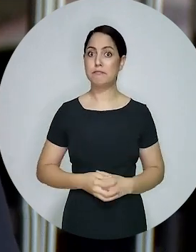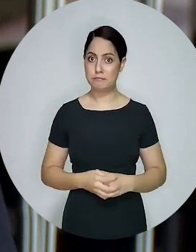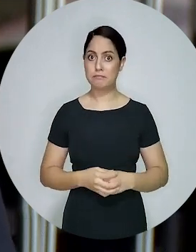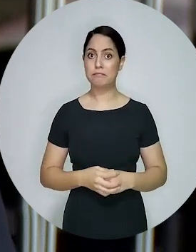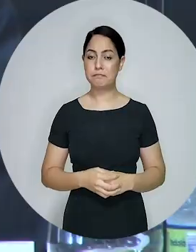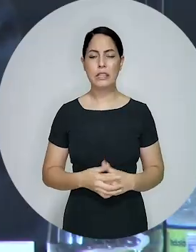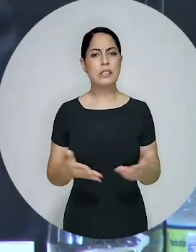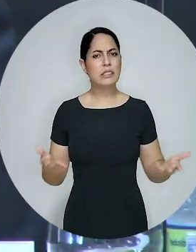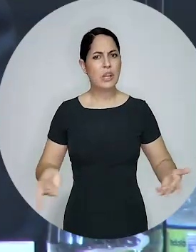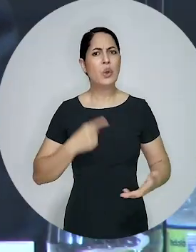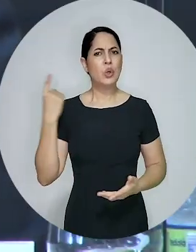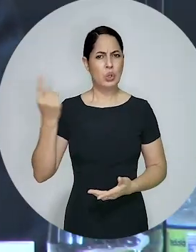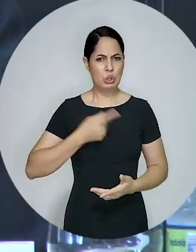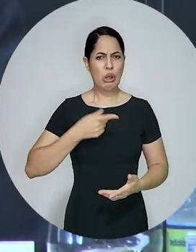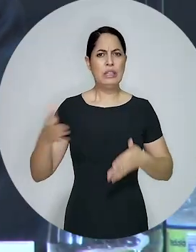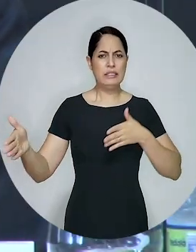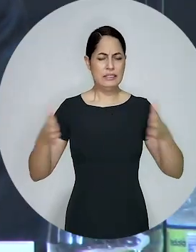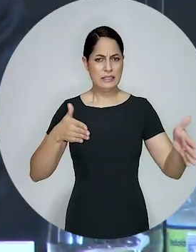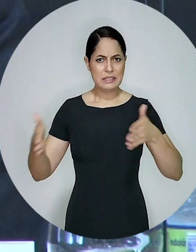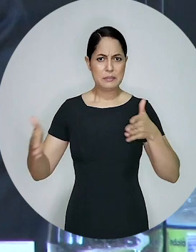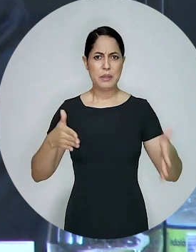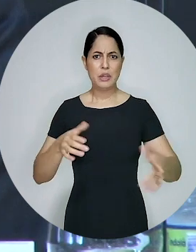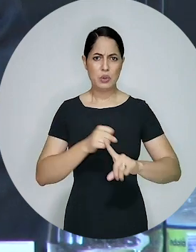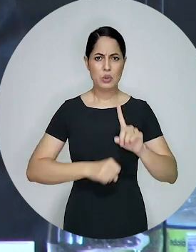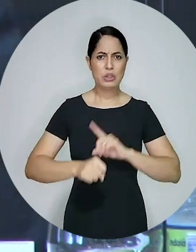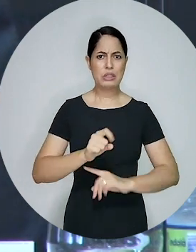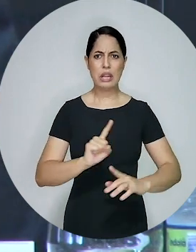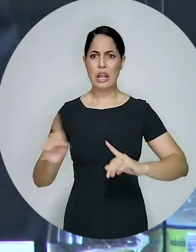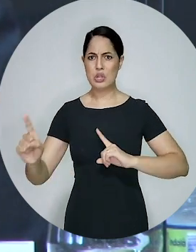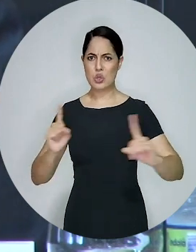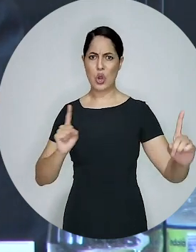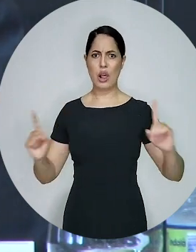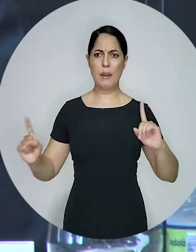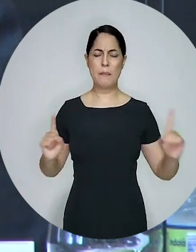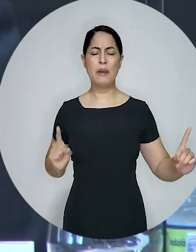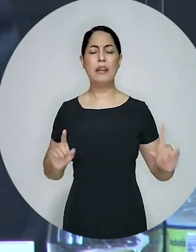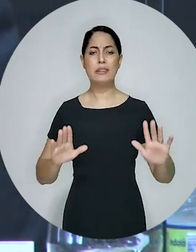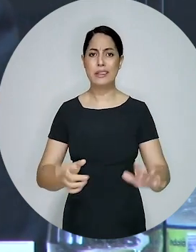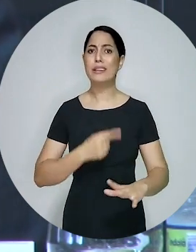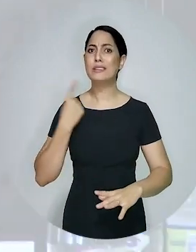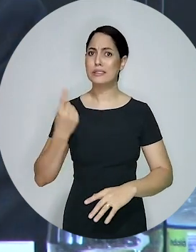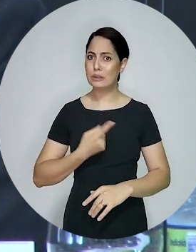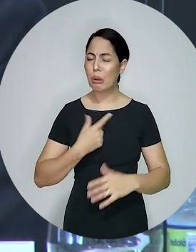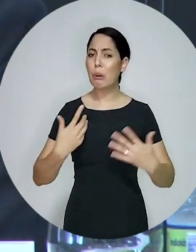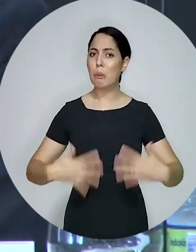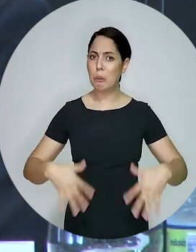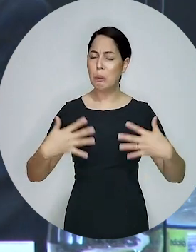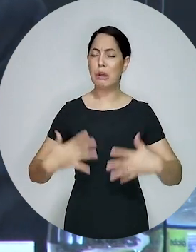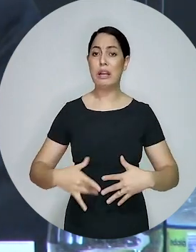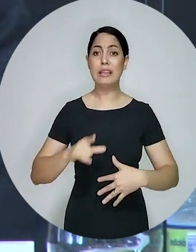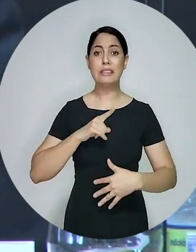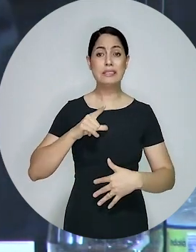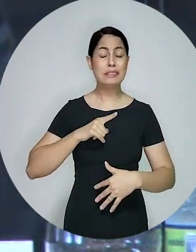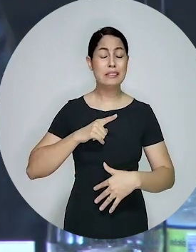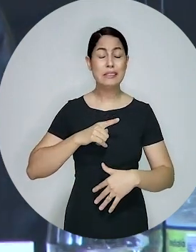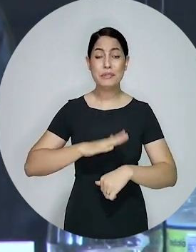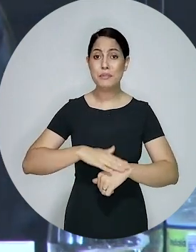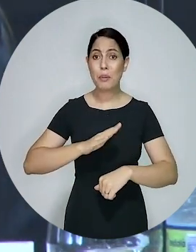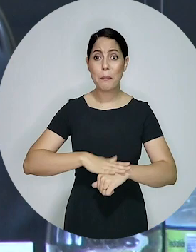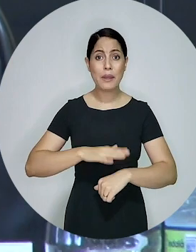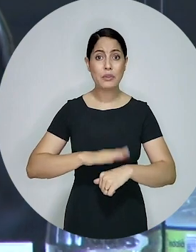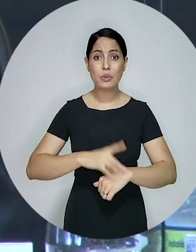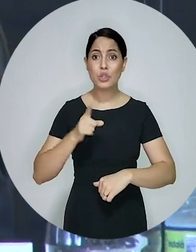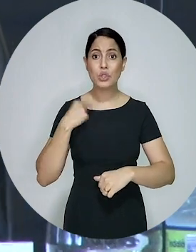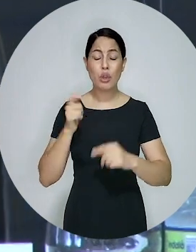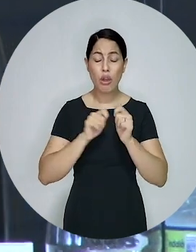social. Nós enfrentamos esse ritmo alucinante dos debates públicos no nosso país. Fomos várias vezes acordados